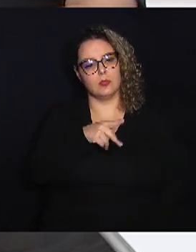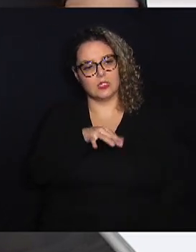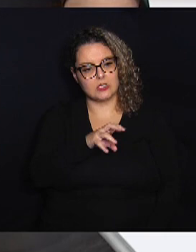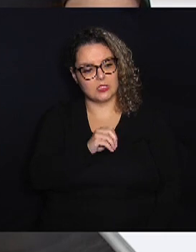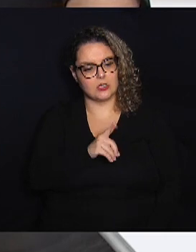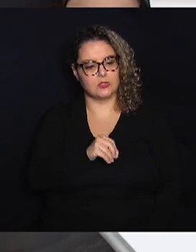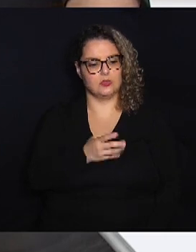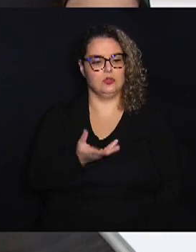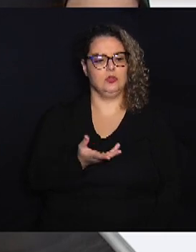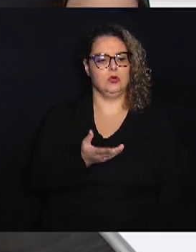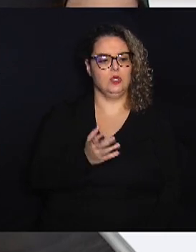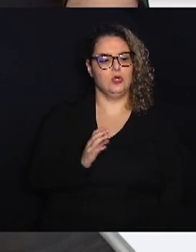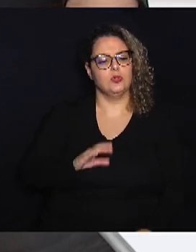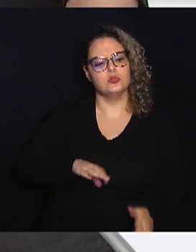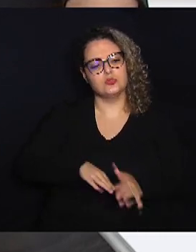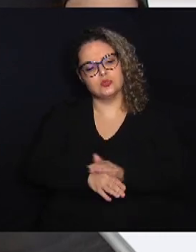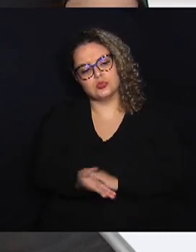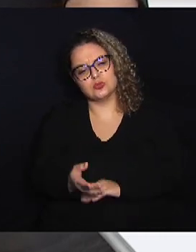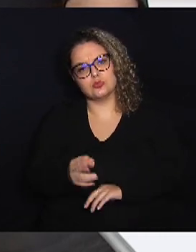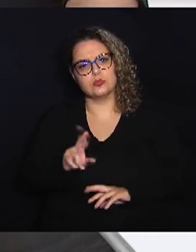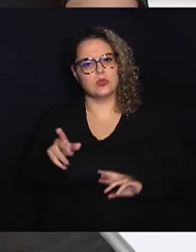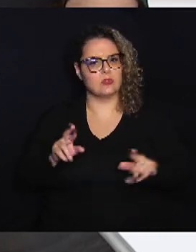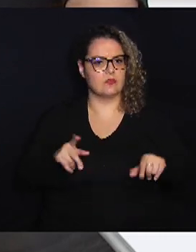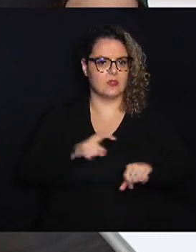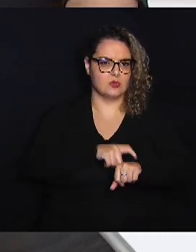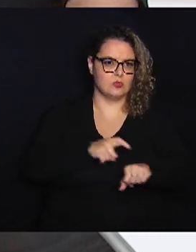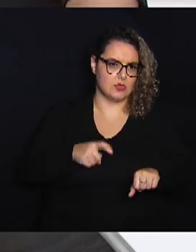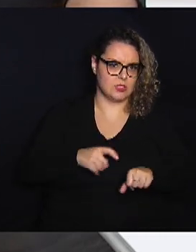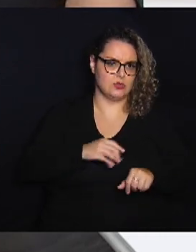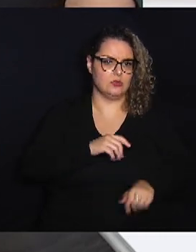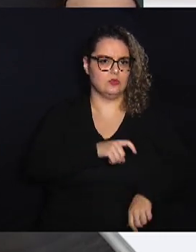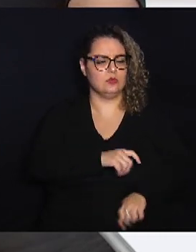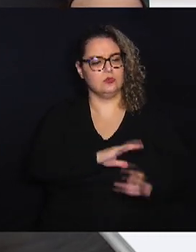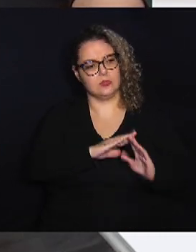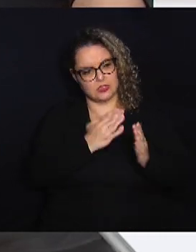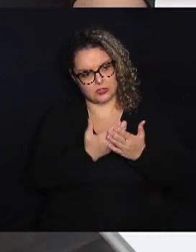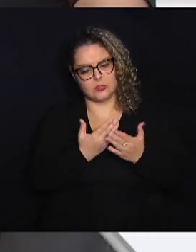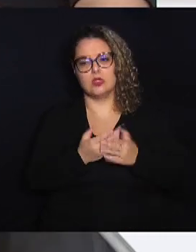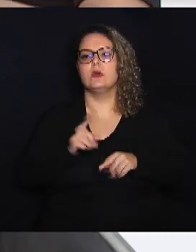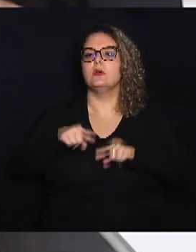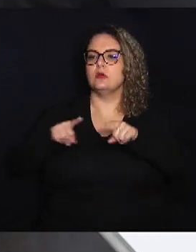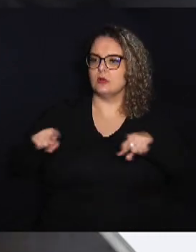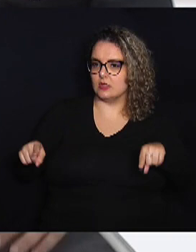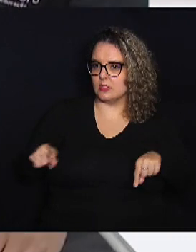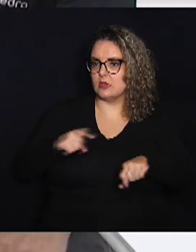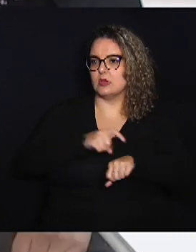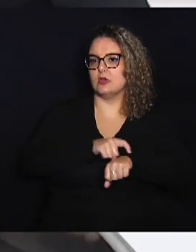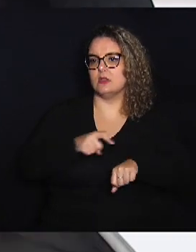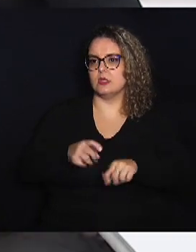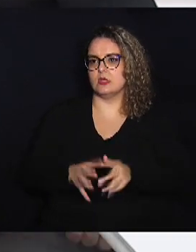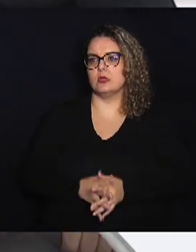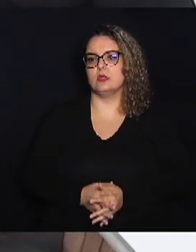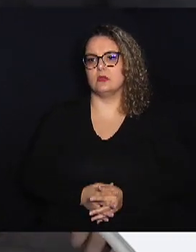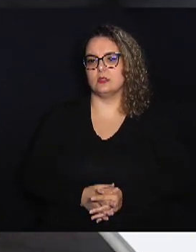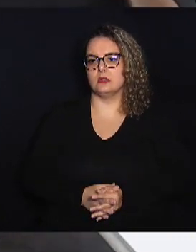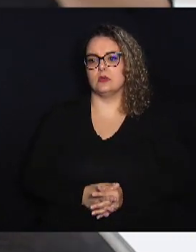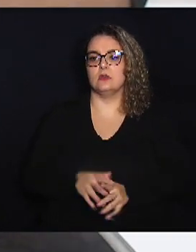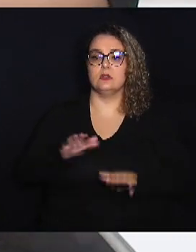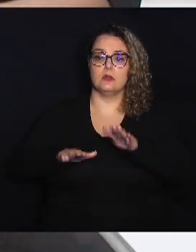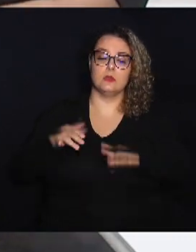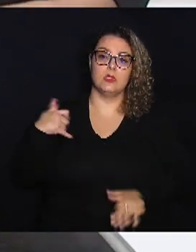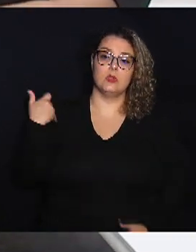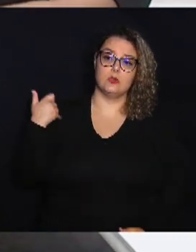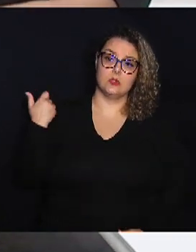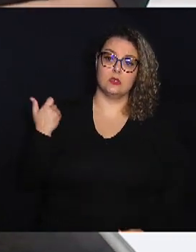situação ela costuma aparecer em diferentes momentos durante o período escolar? Em diferentes momentos e a depender da faixa